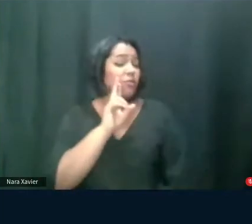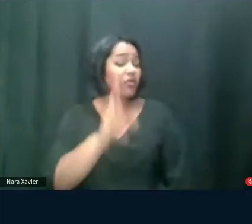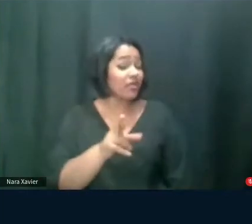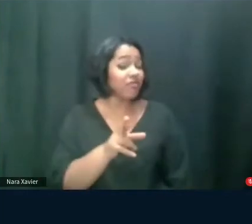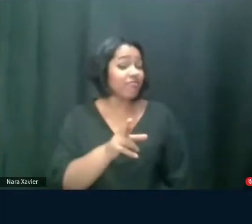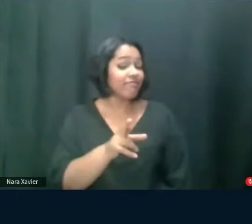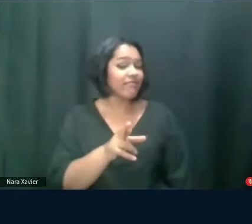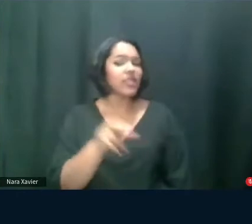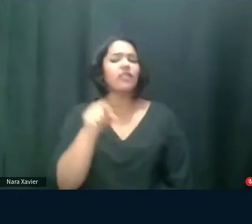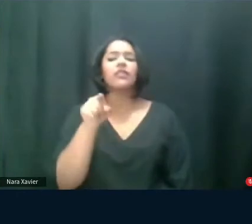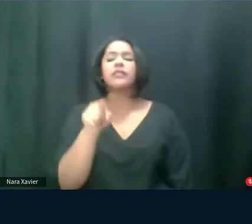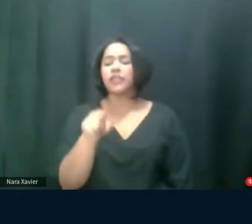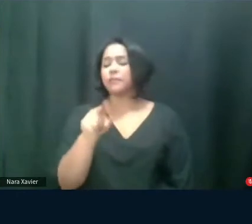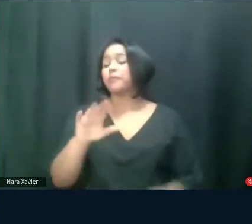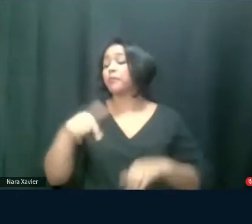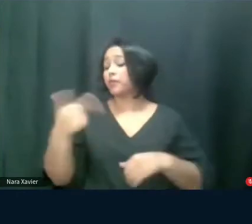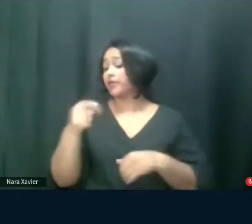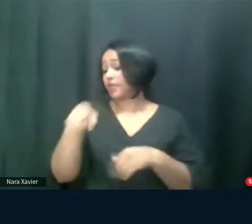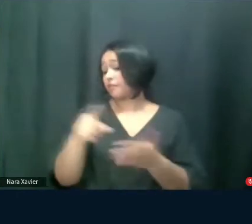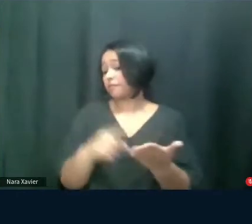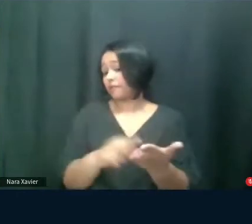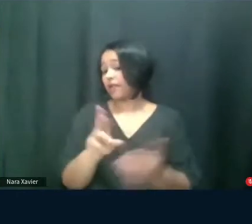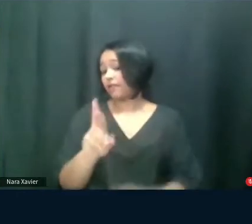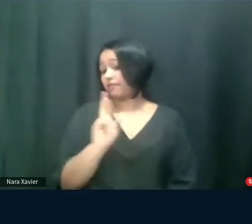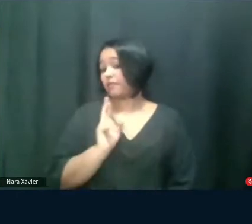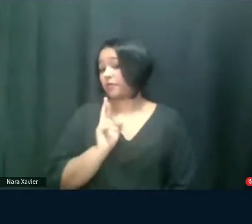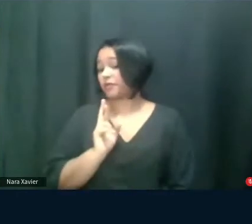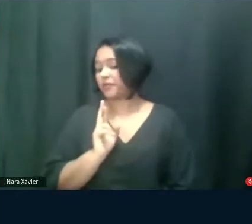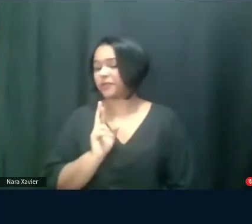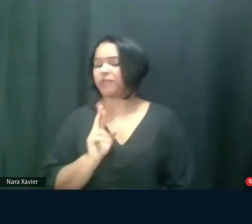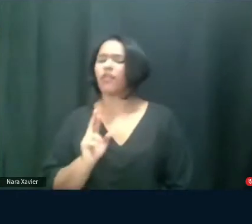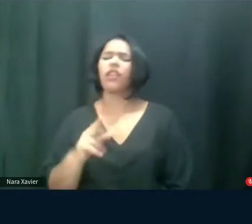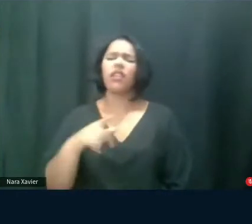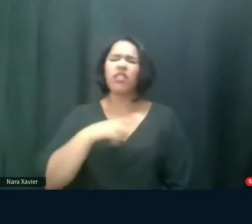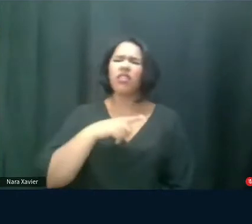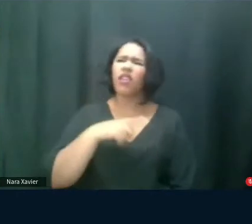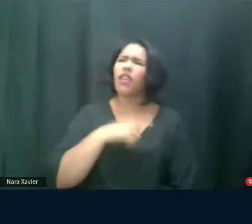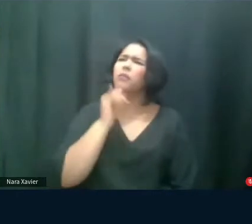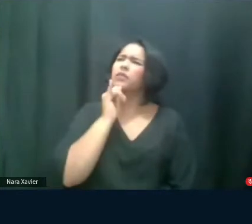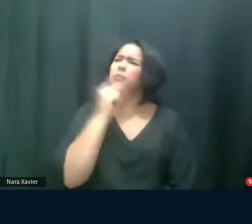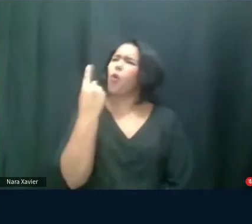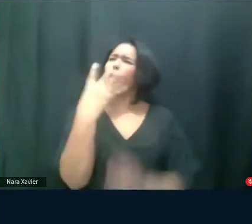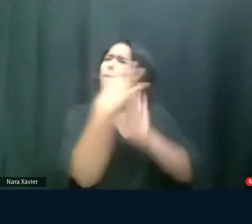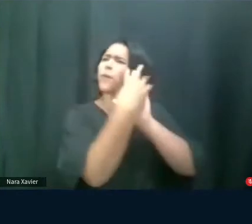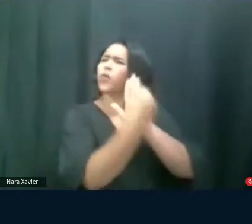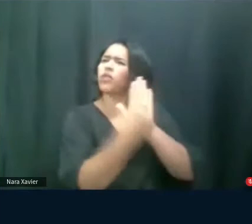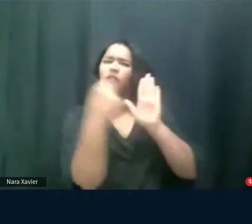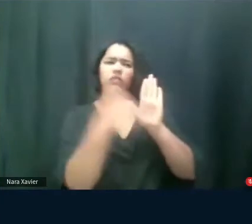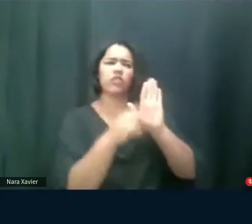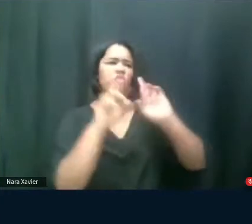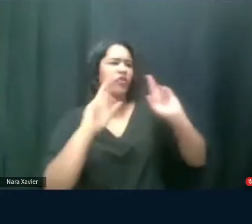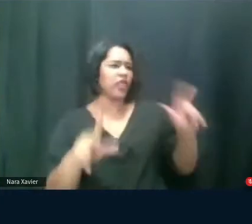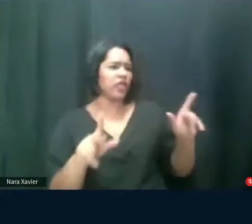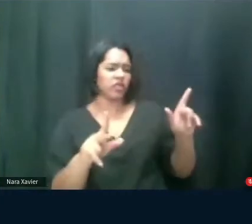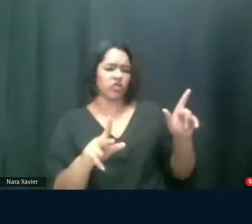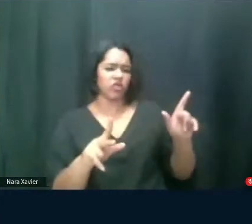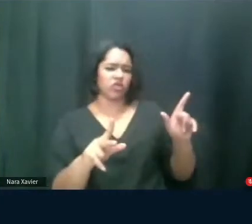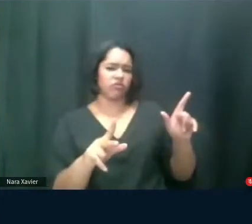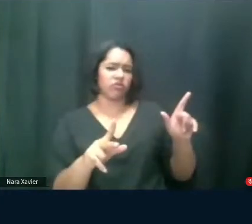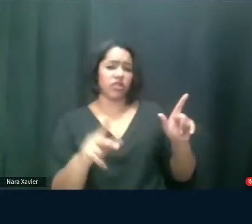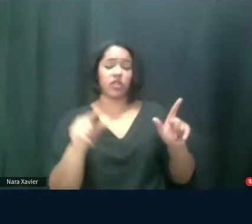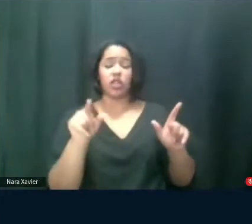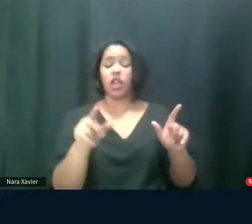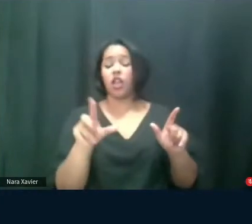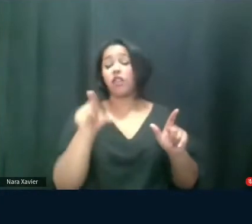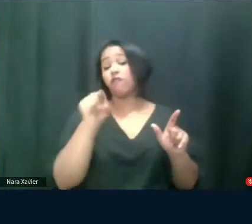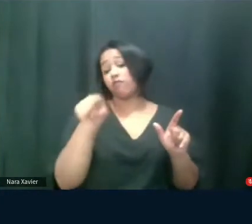também responder no final. Será que teria uma abordagem distinta da abordagem que você apresentou,